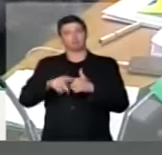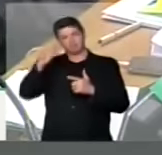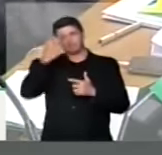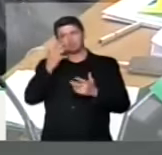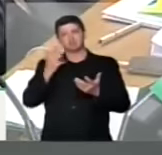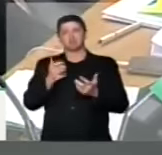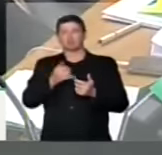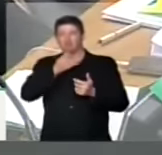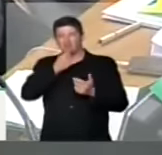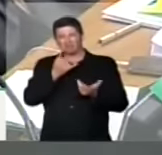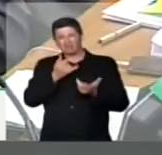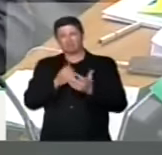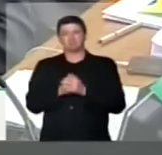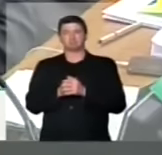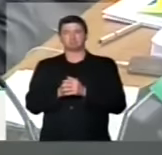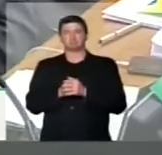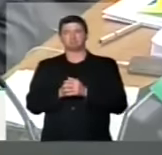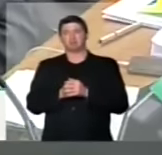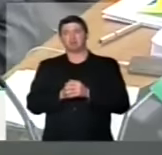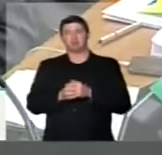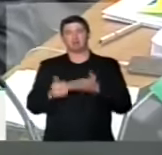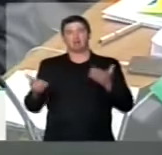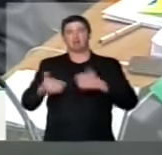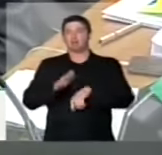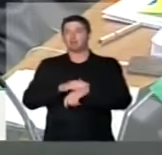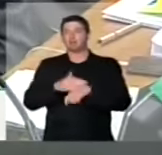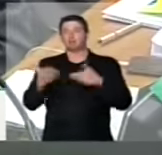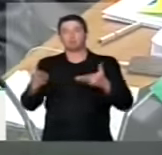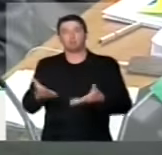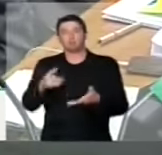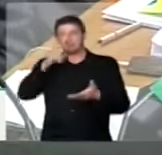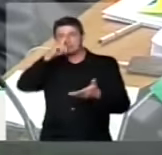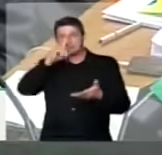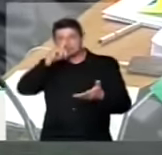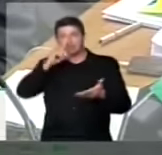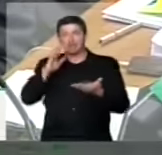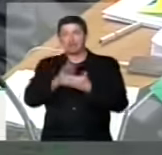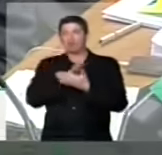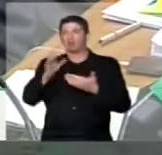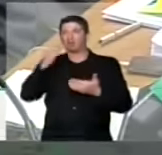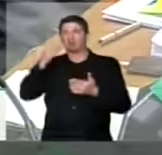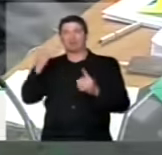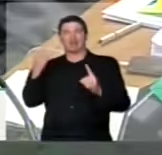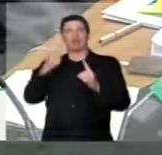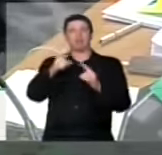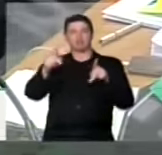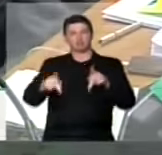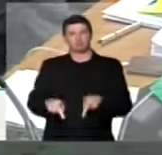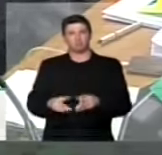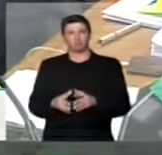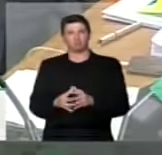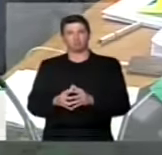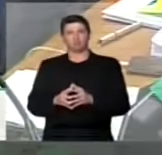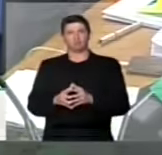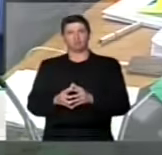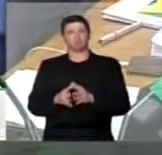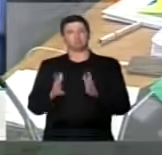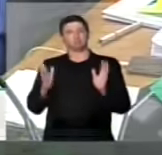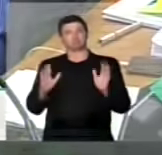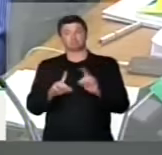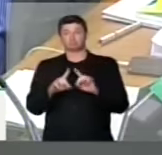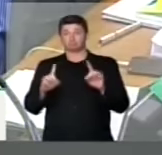muito triste a gente assistir num momento feito esse, deputados ameaçarem a população brasileira. Mas feito